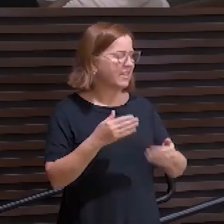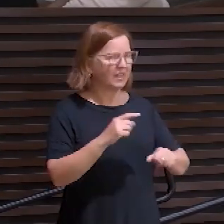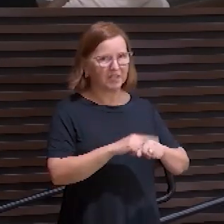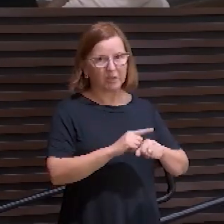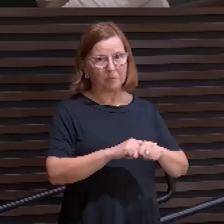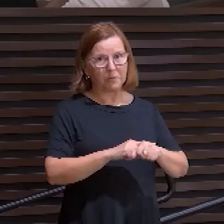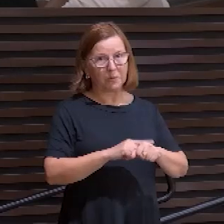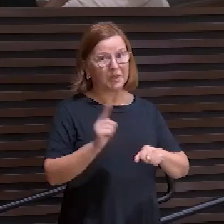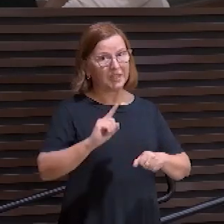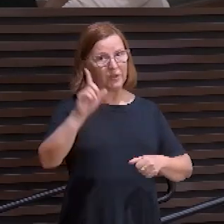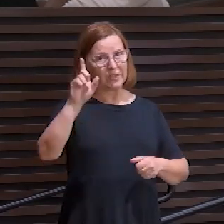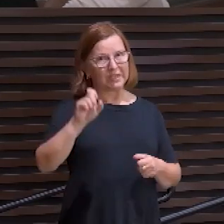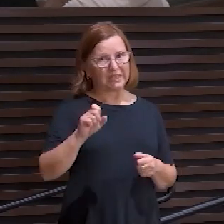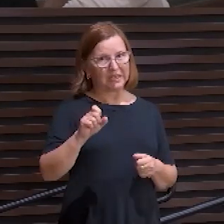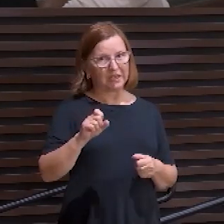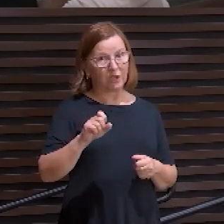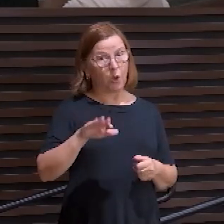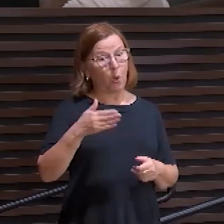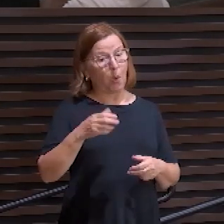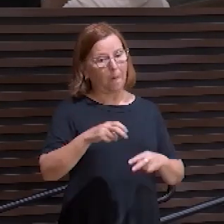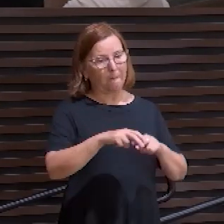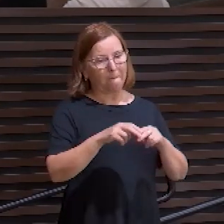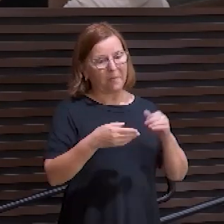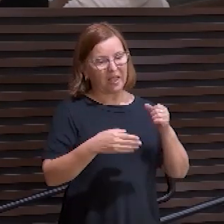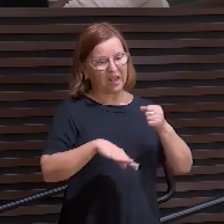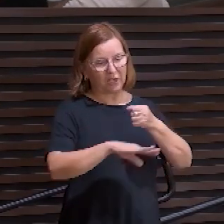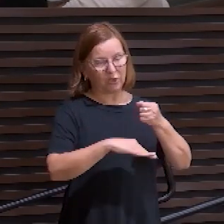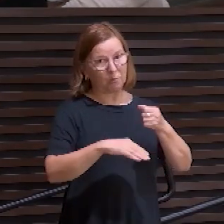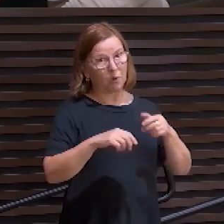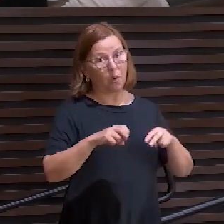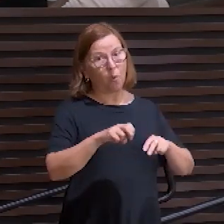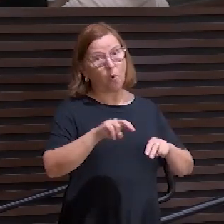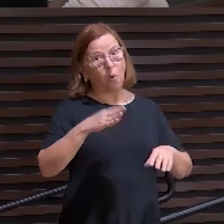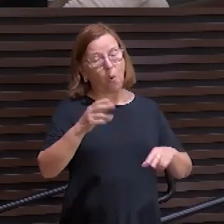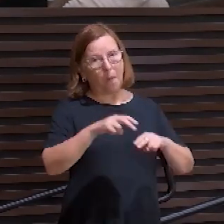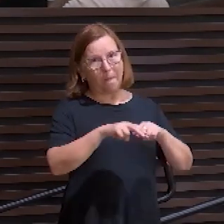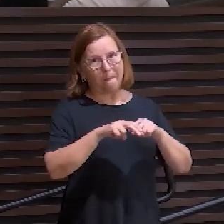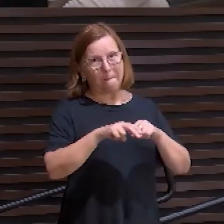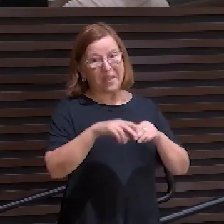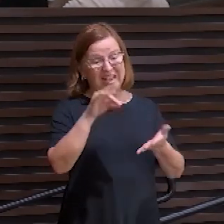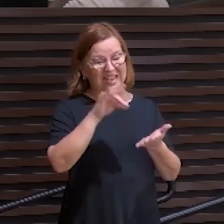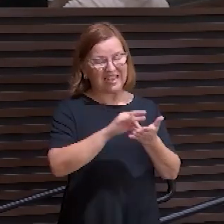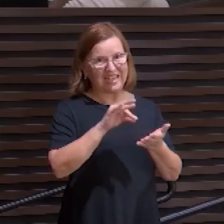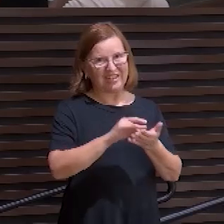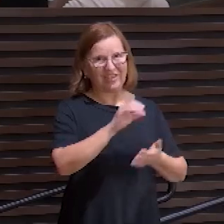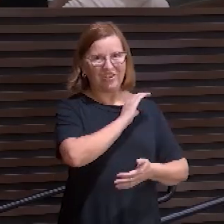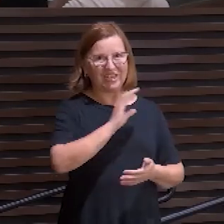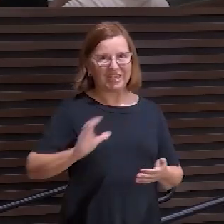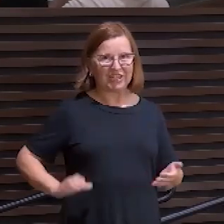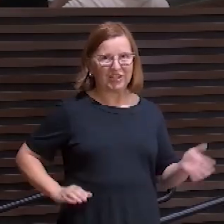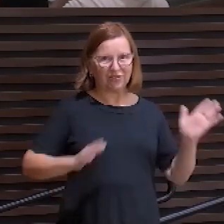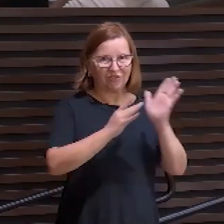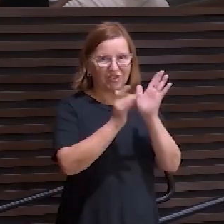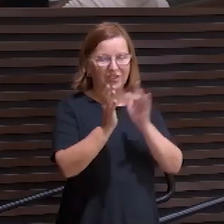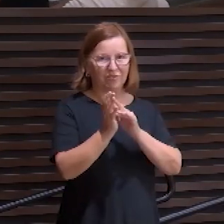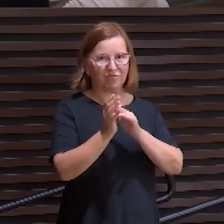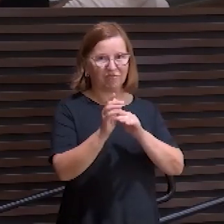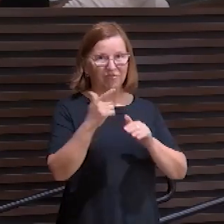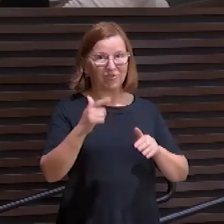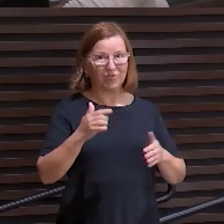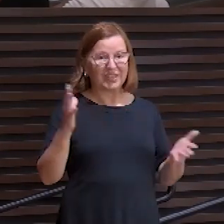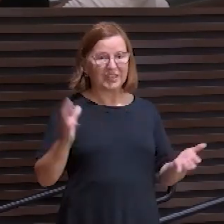não seja ou pela sombra ou pela realidade de Cristo Jesus. Não existe salvação fora dele.